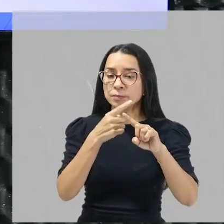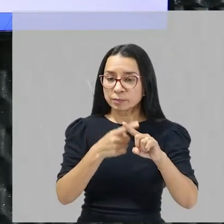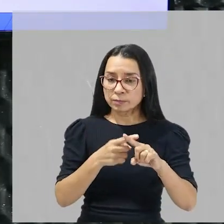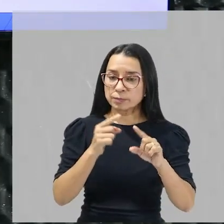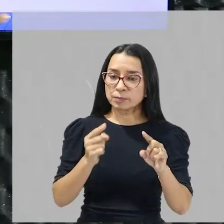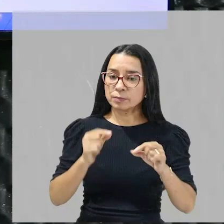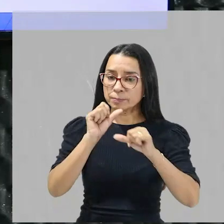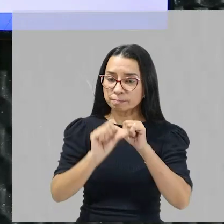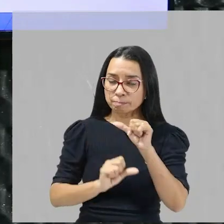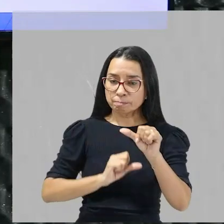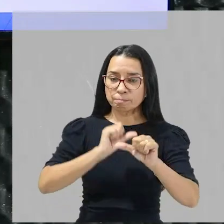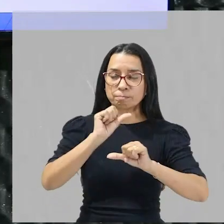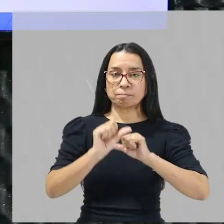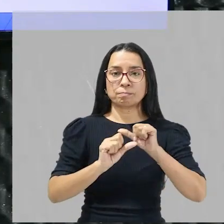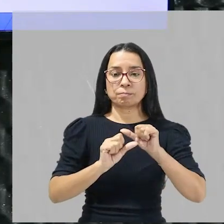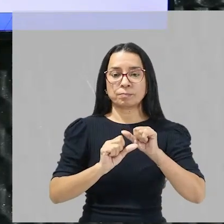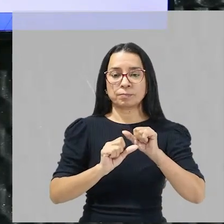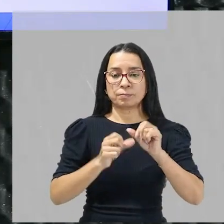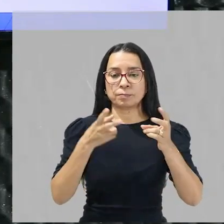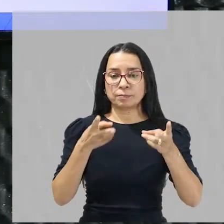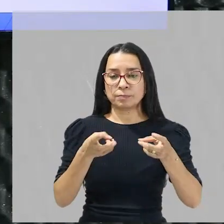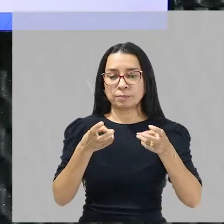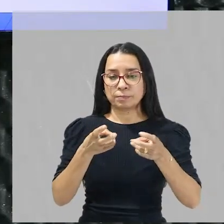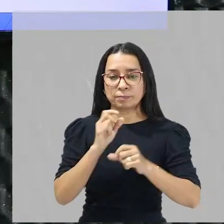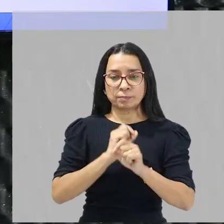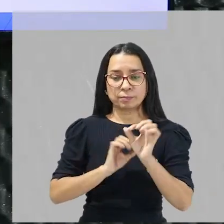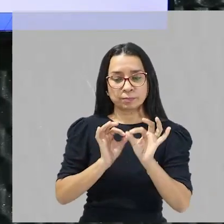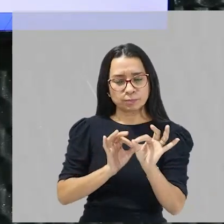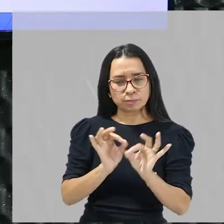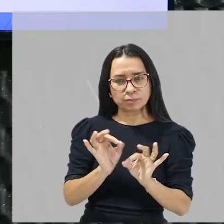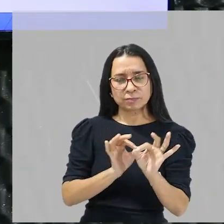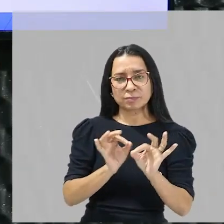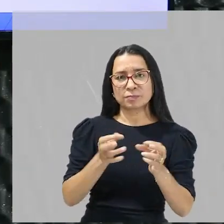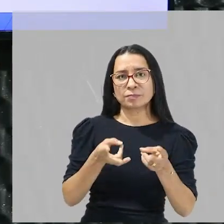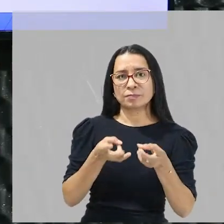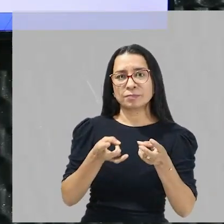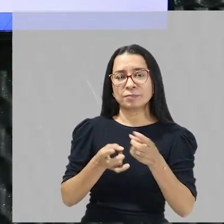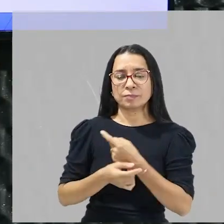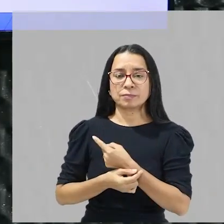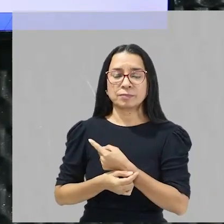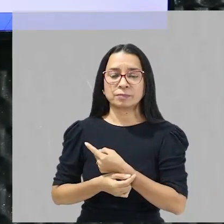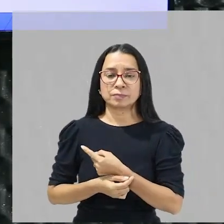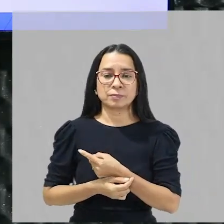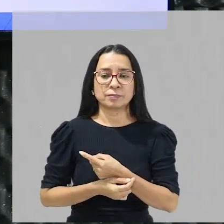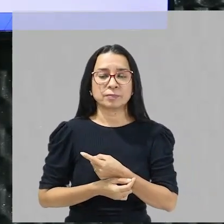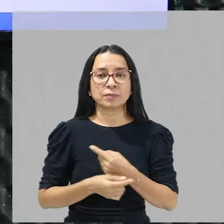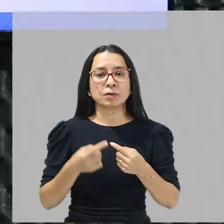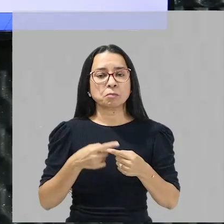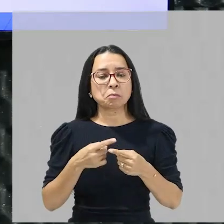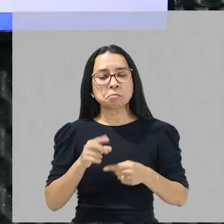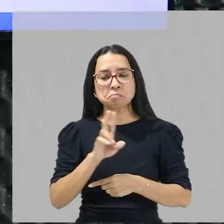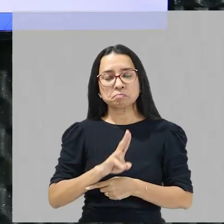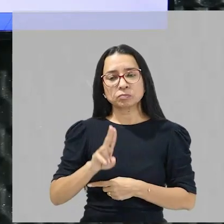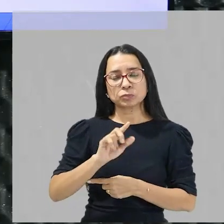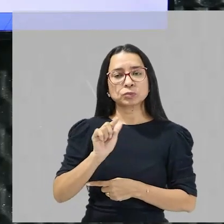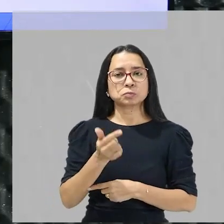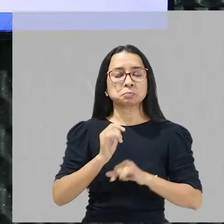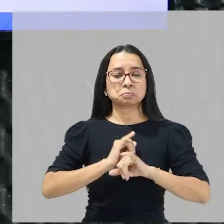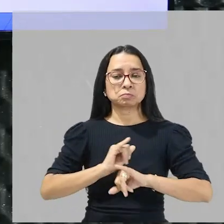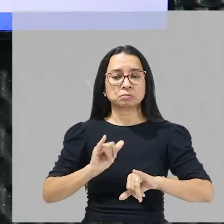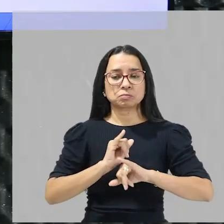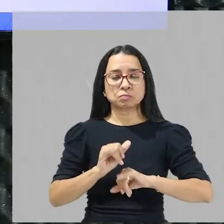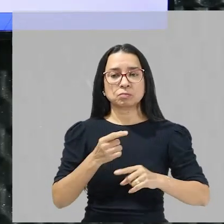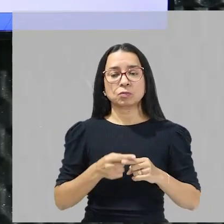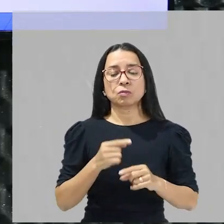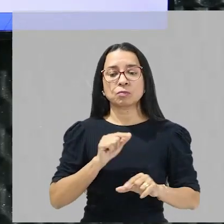logaritmo. Perceba que está começando a ganhar forma, né? Aqui a escrita. Por que eu não estou mencionando as outras informações?